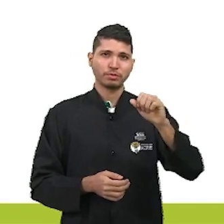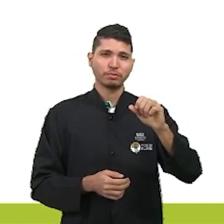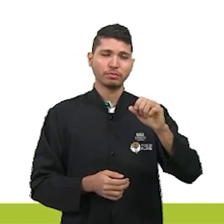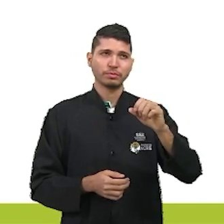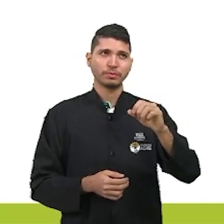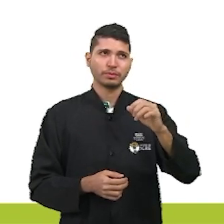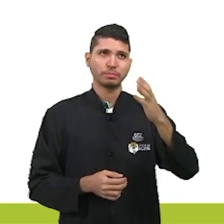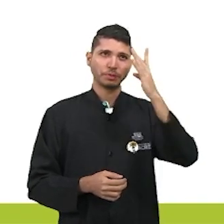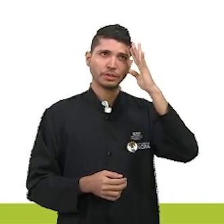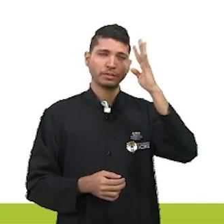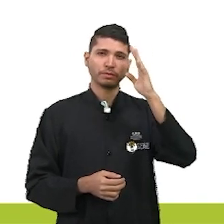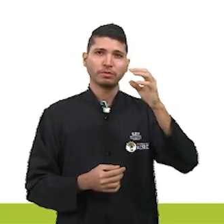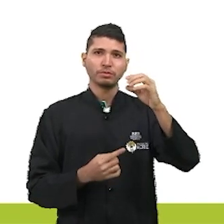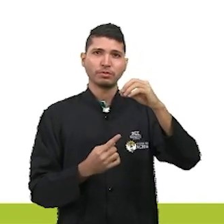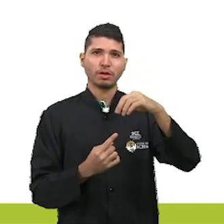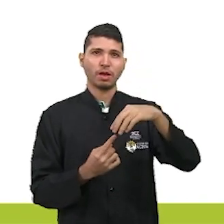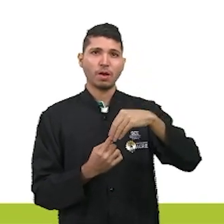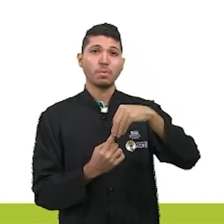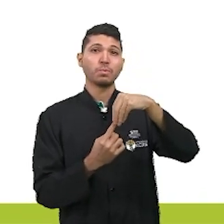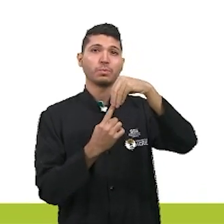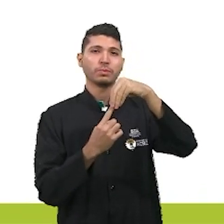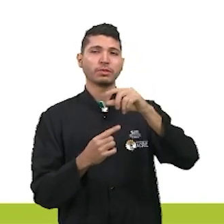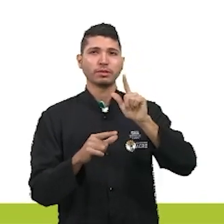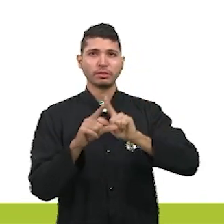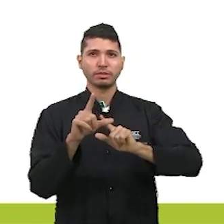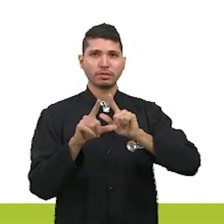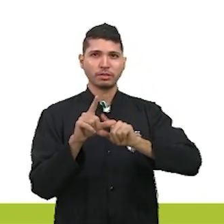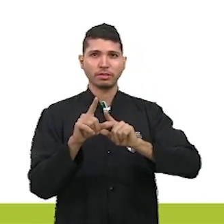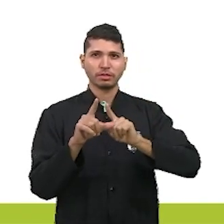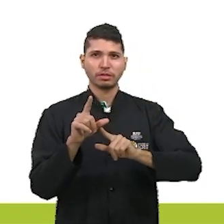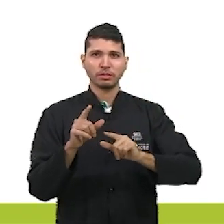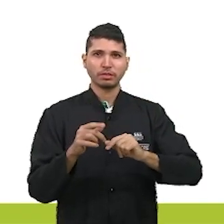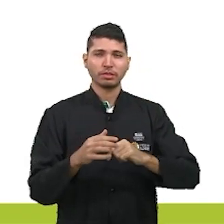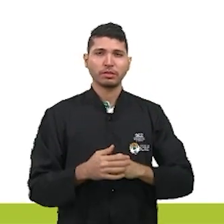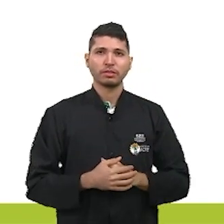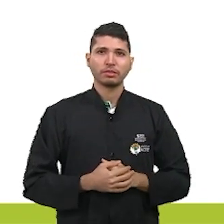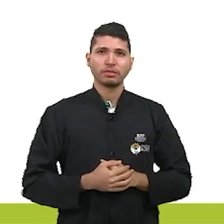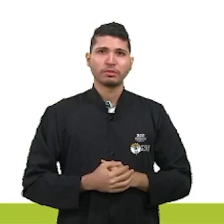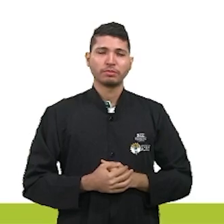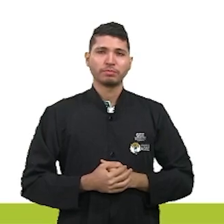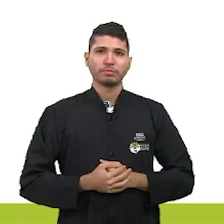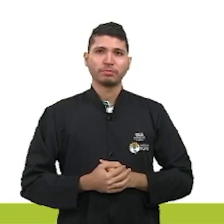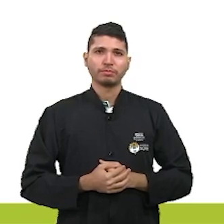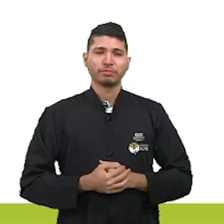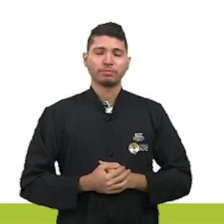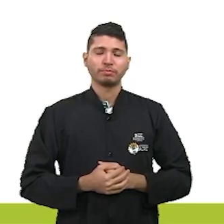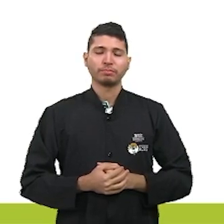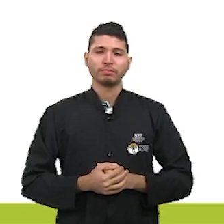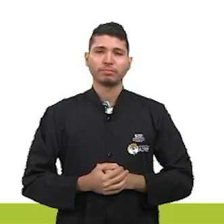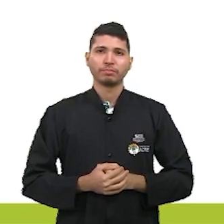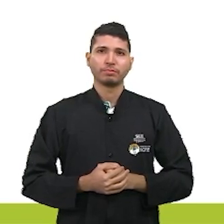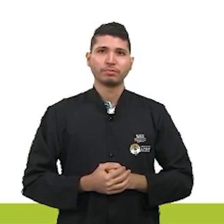teremos aqui um total de 3 letras dentro dessa caixinha que podem ser